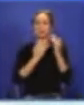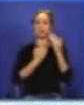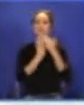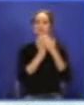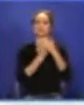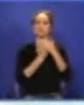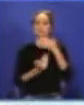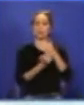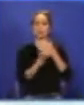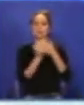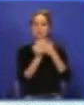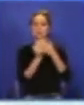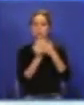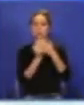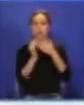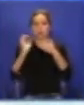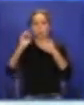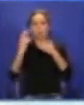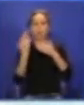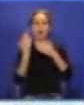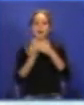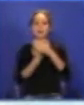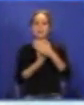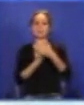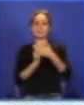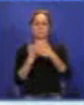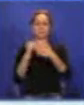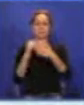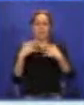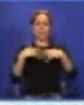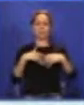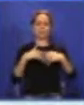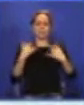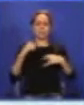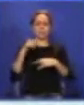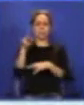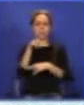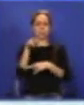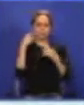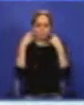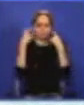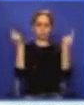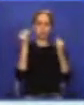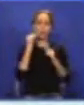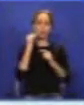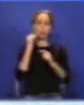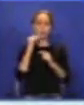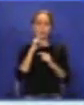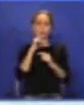que esteticamente. Esse deixa-me algumas dúvidas, mas nós temos um vídeo para mostrar como é que